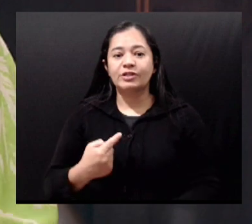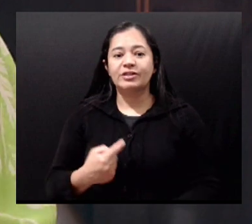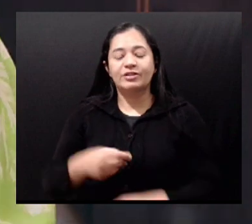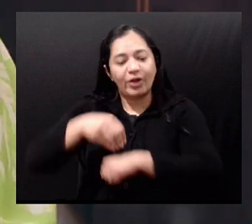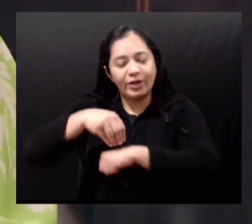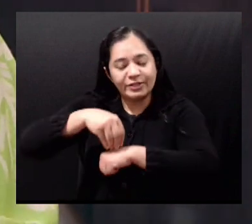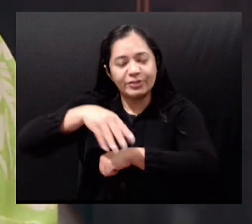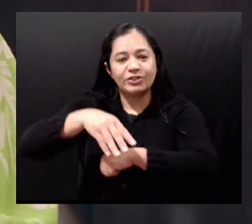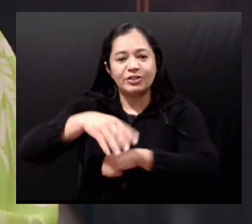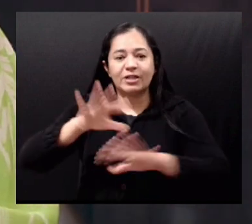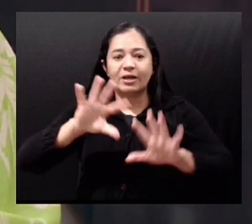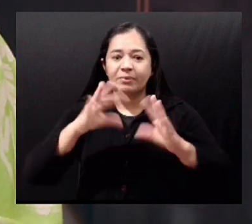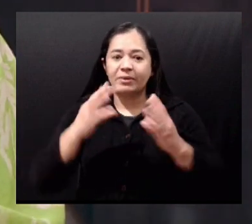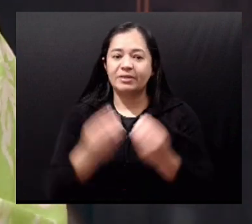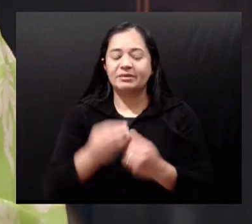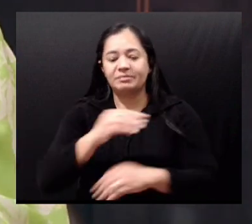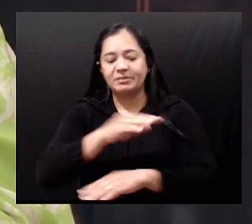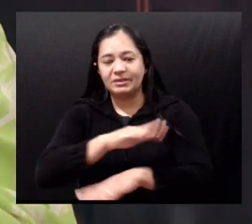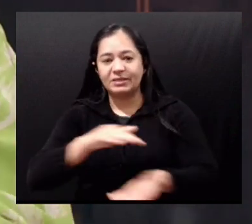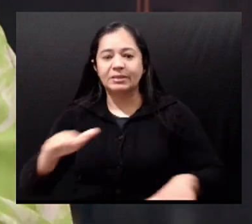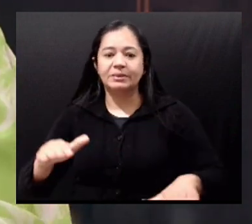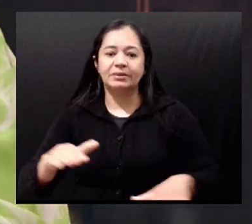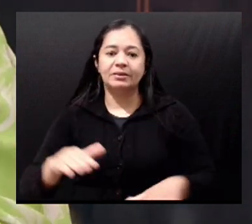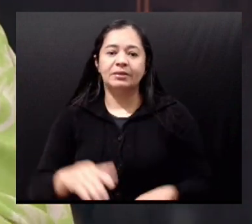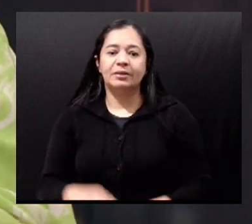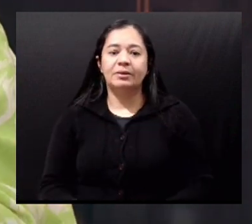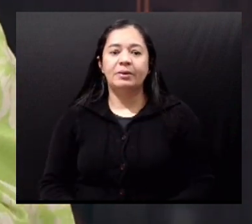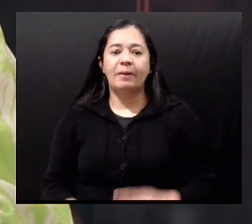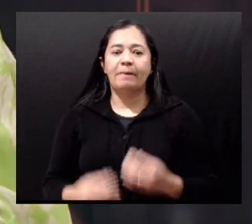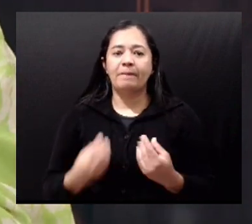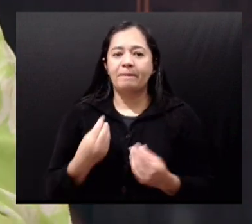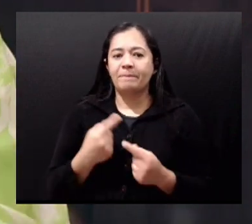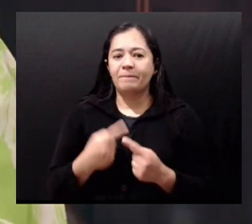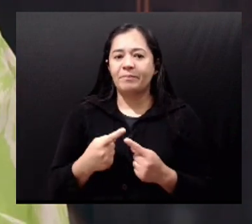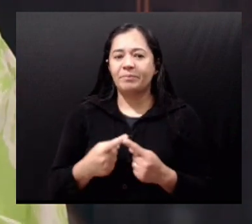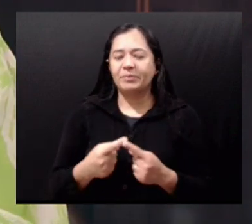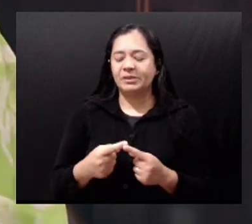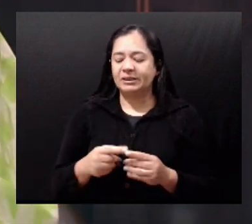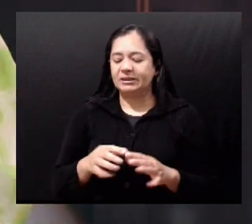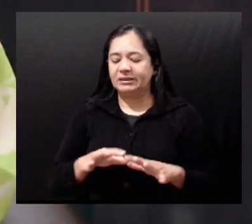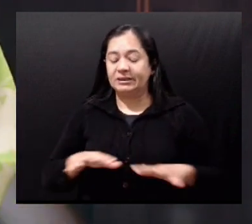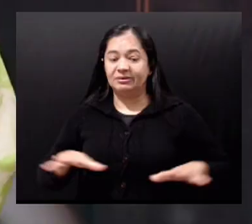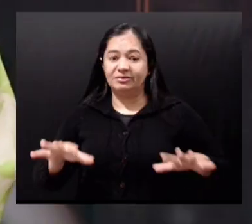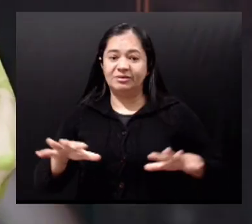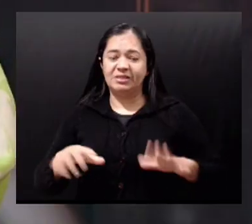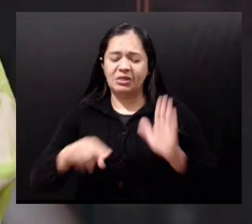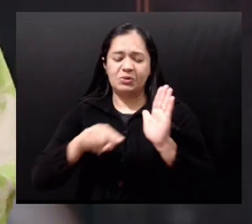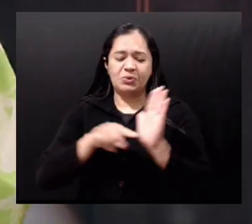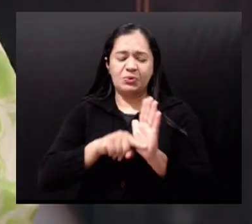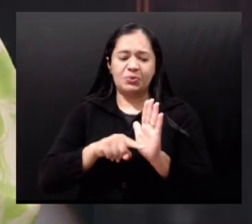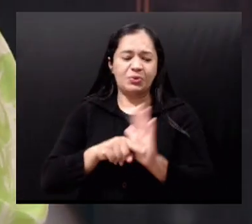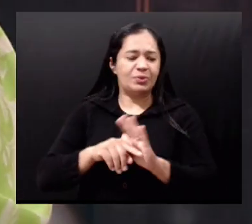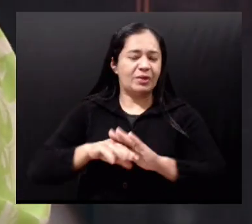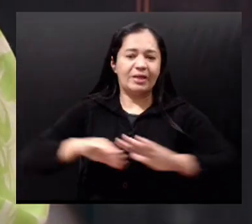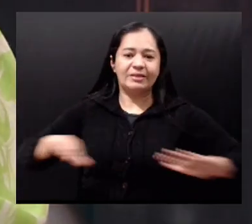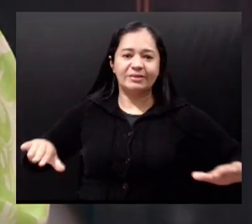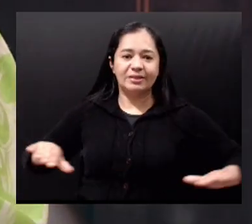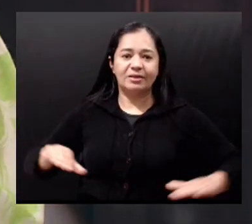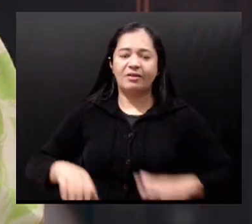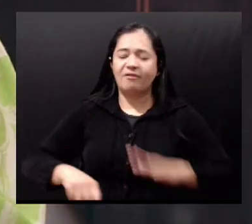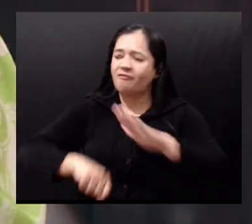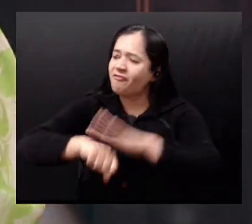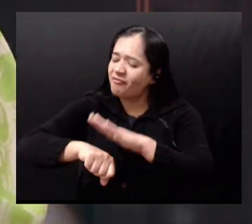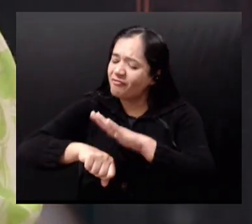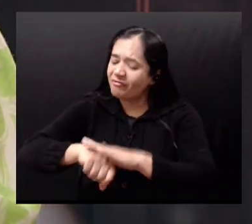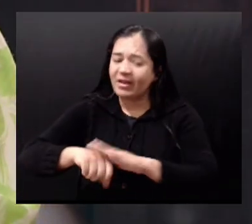Uhum. às crianças, né, para sair daquele meio de negatividade. Então, faça muito isso,